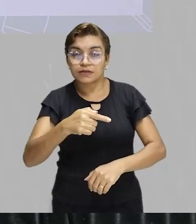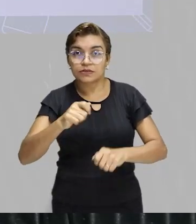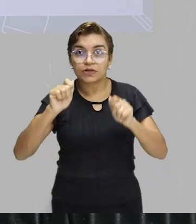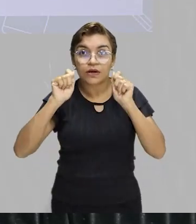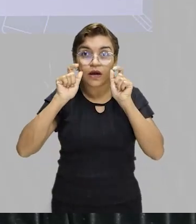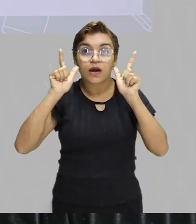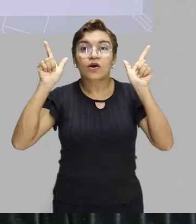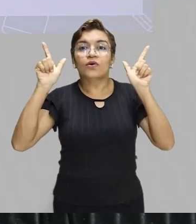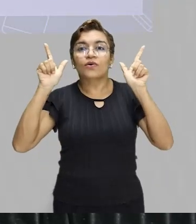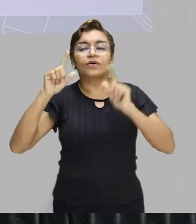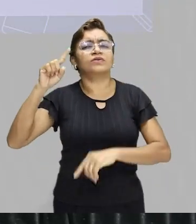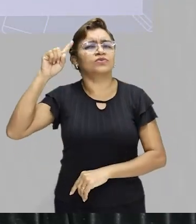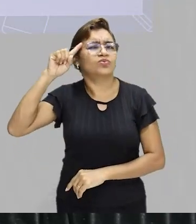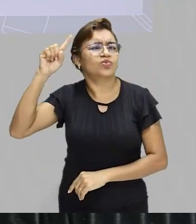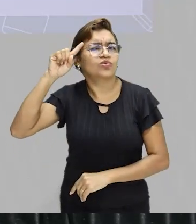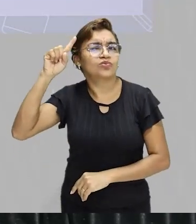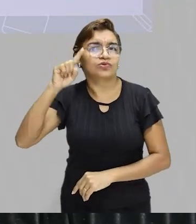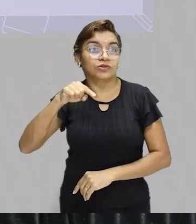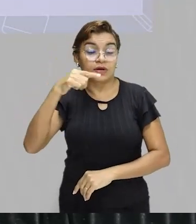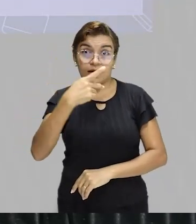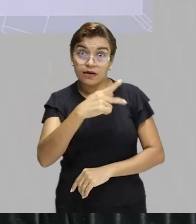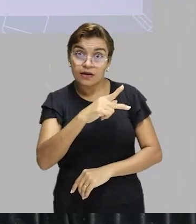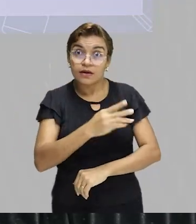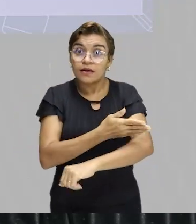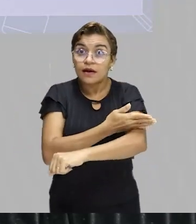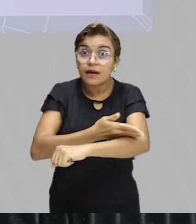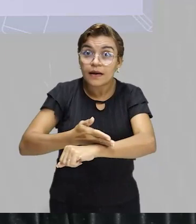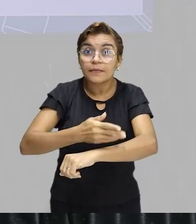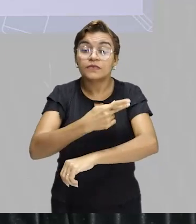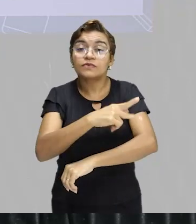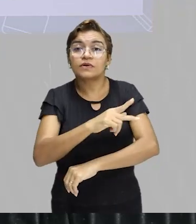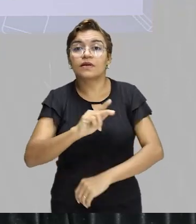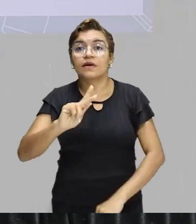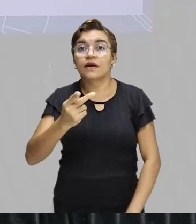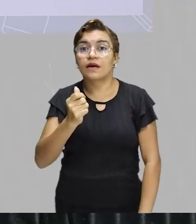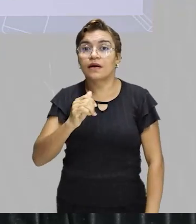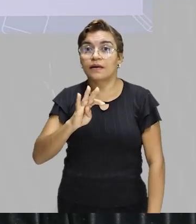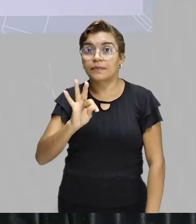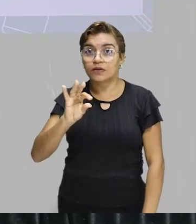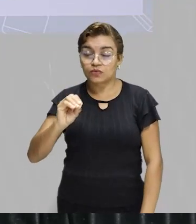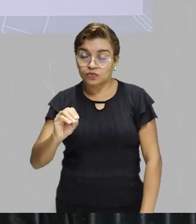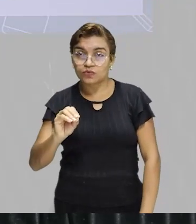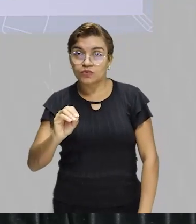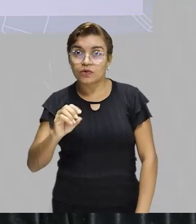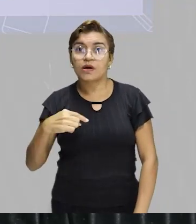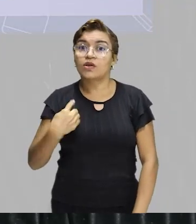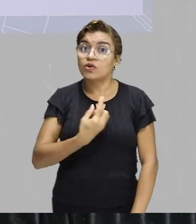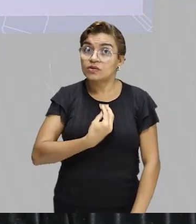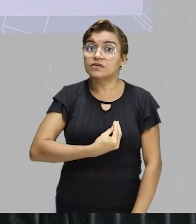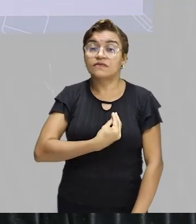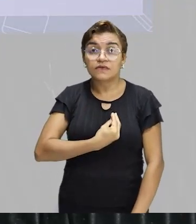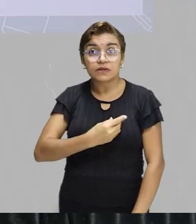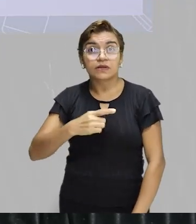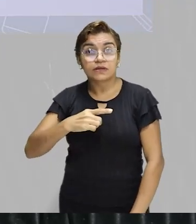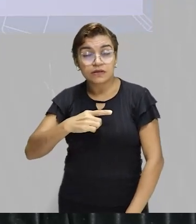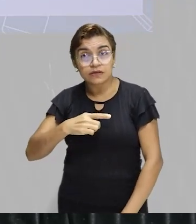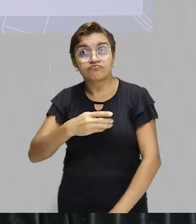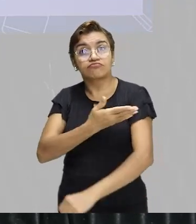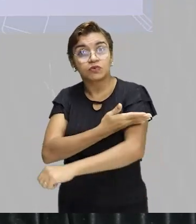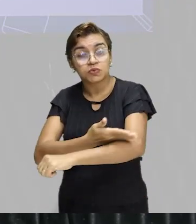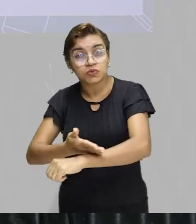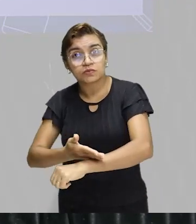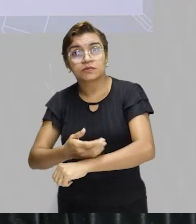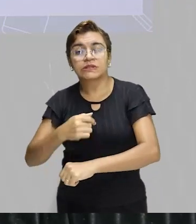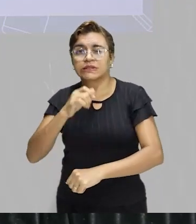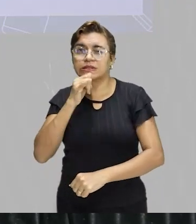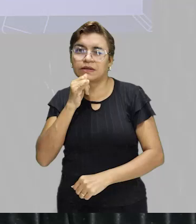um hábito que essa pessoa tem. Quando nós falamos de hábito, a gente está falando daquelas coisas do nosso cotidiano. Eu acordo, eu